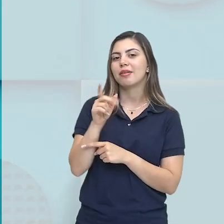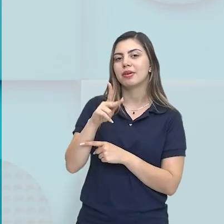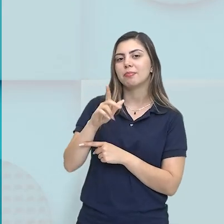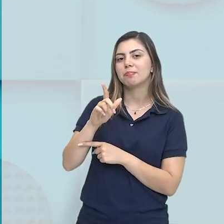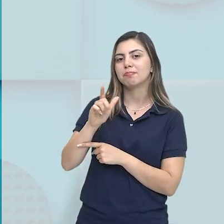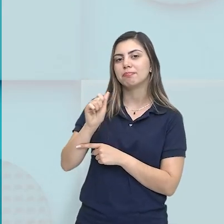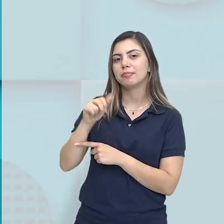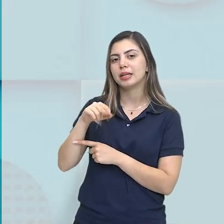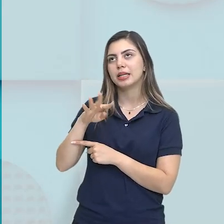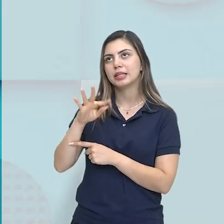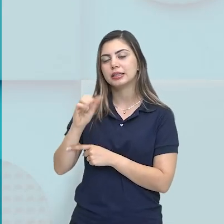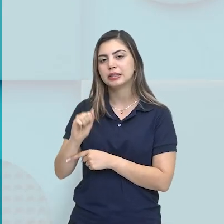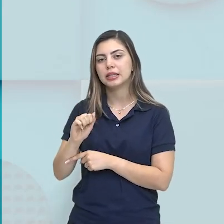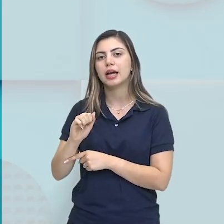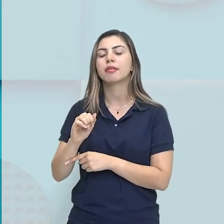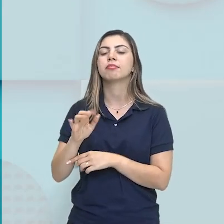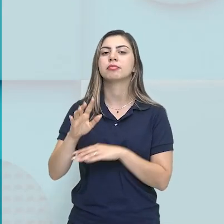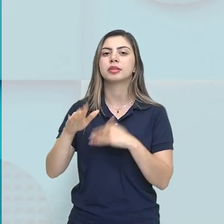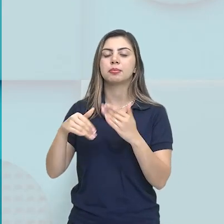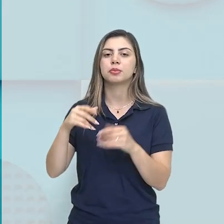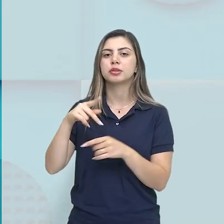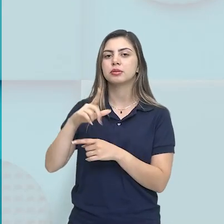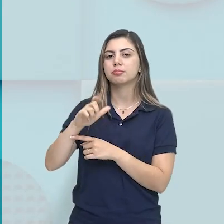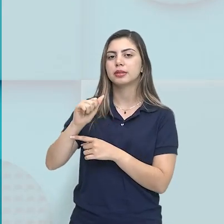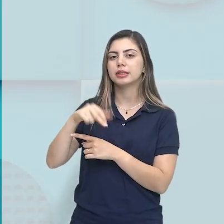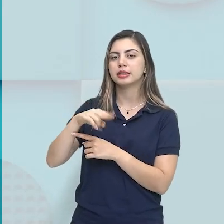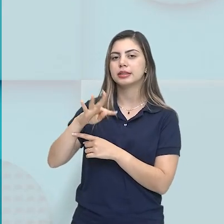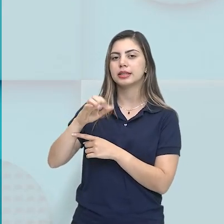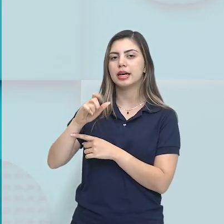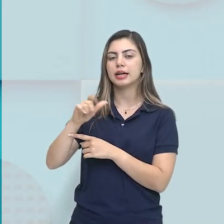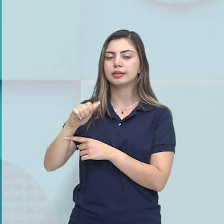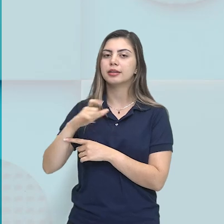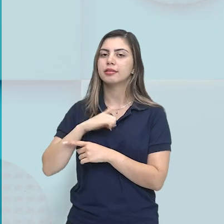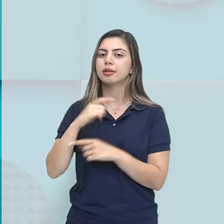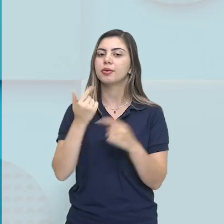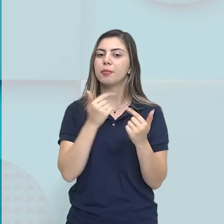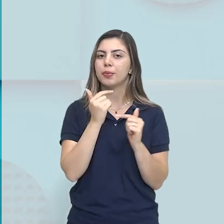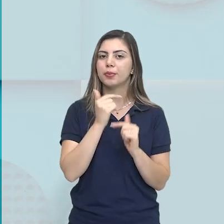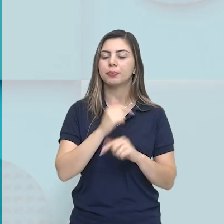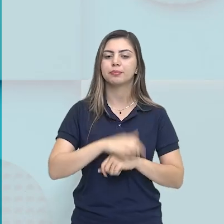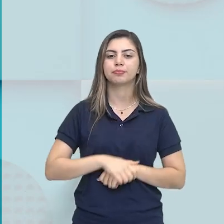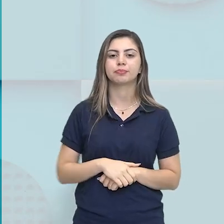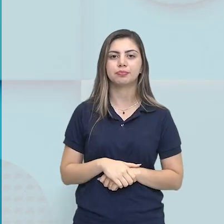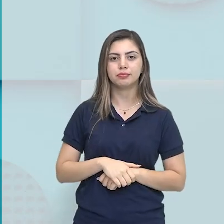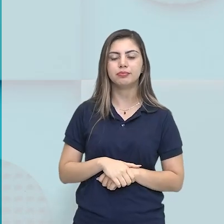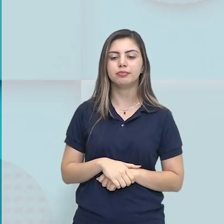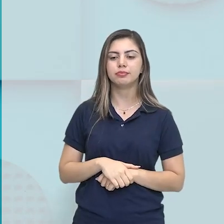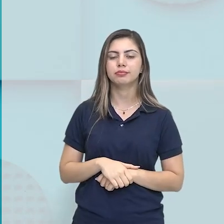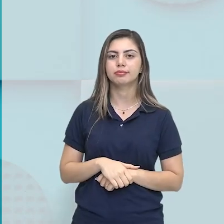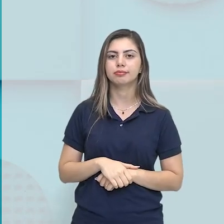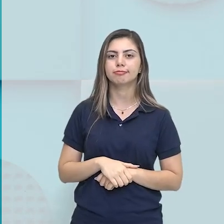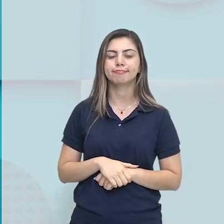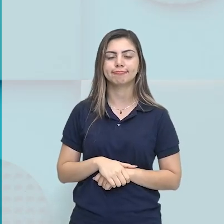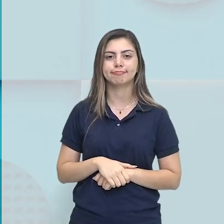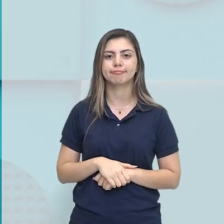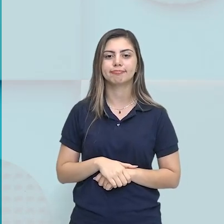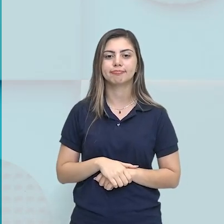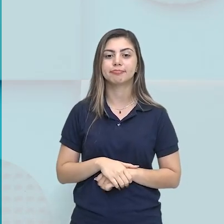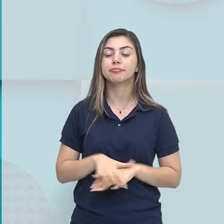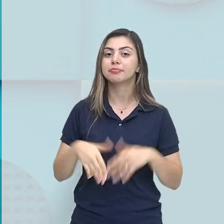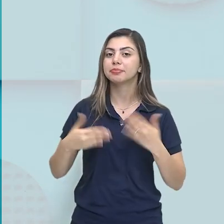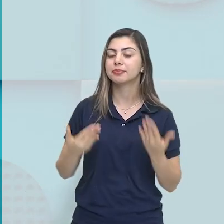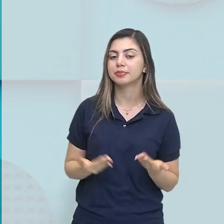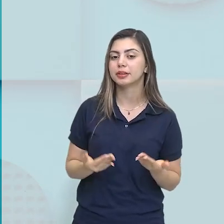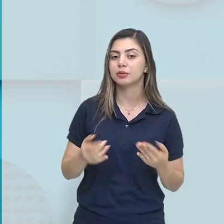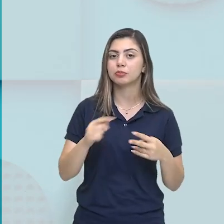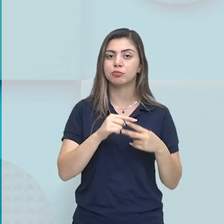para a palavra plantada, que gerou o humor no segundo quadrinho. Muito bem. Então,